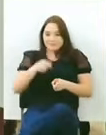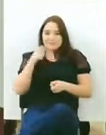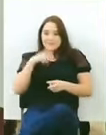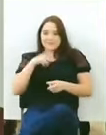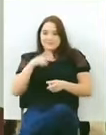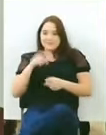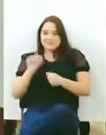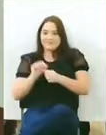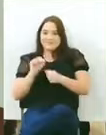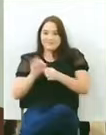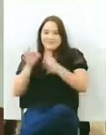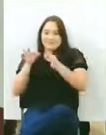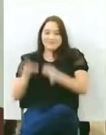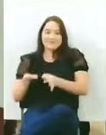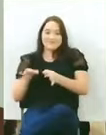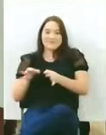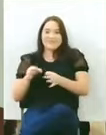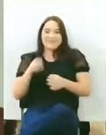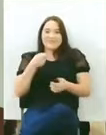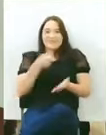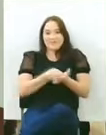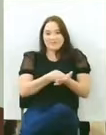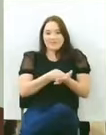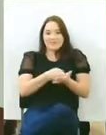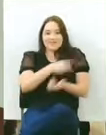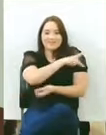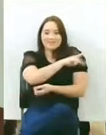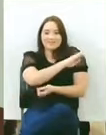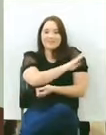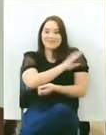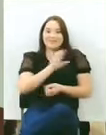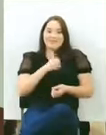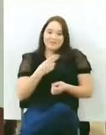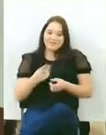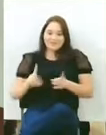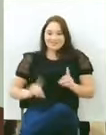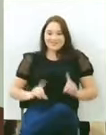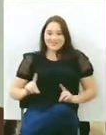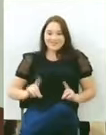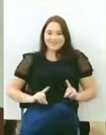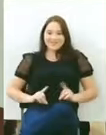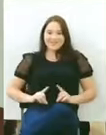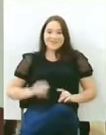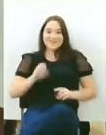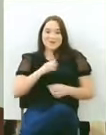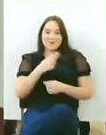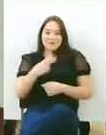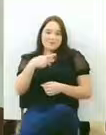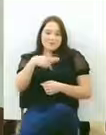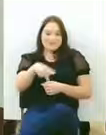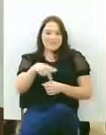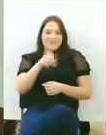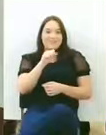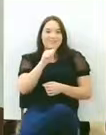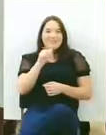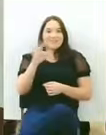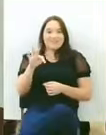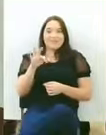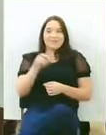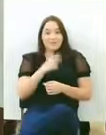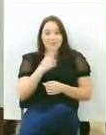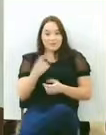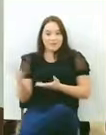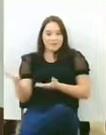todo para que ele aceite concorrer a uma eleição para o presbiterato, nem para o diaconato, nem para a presidência da SAF, nem